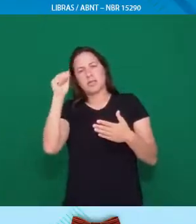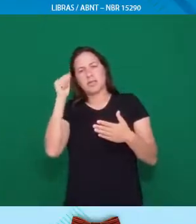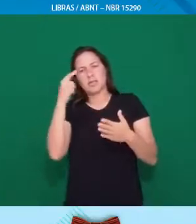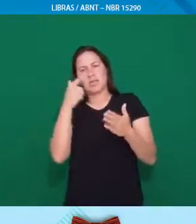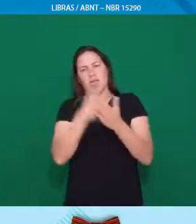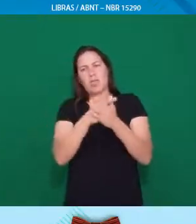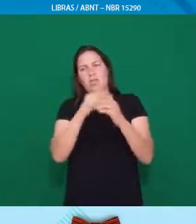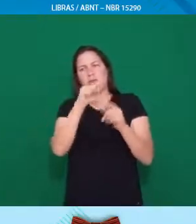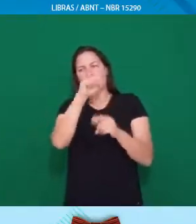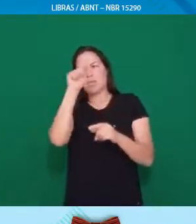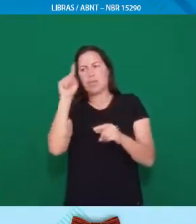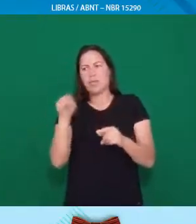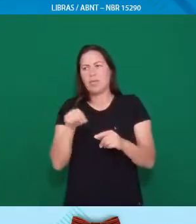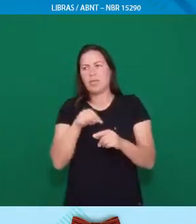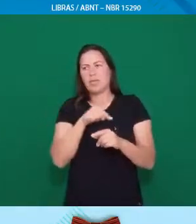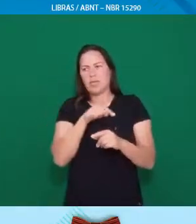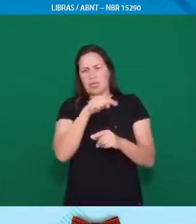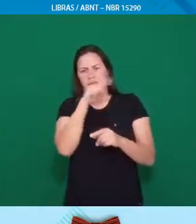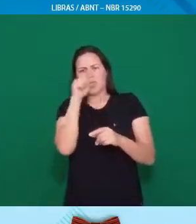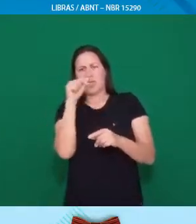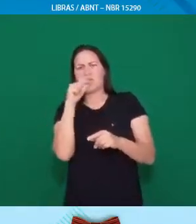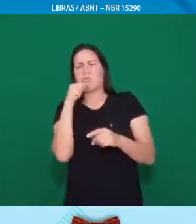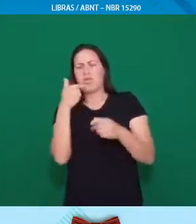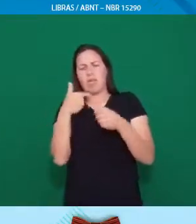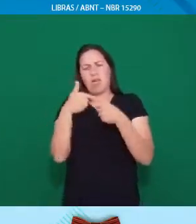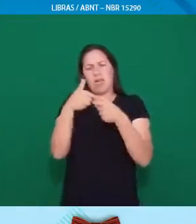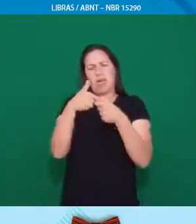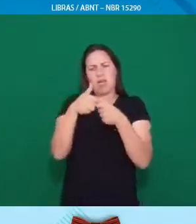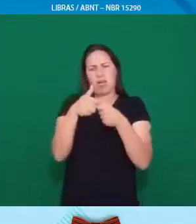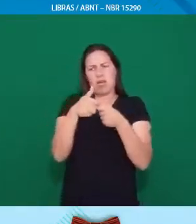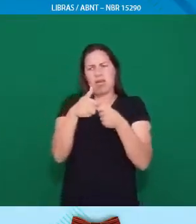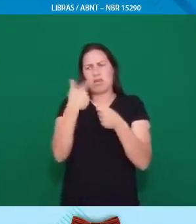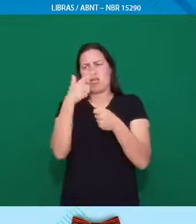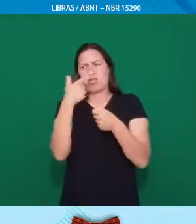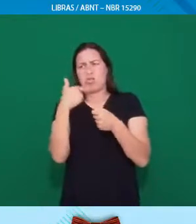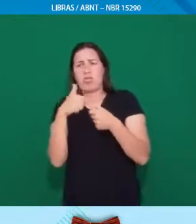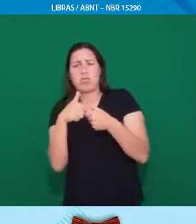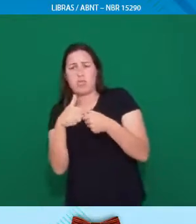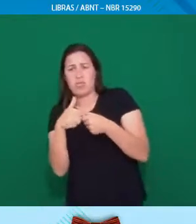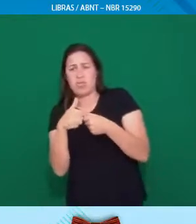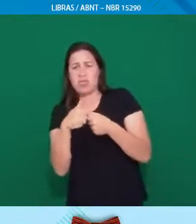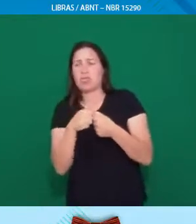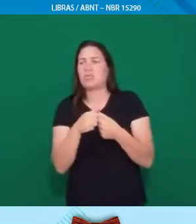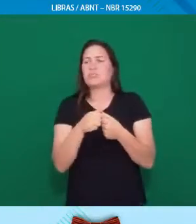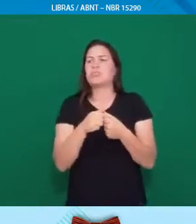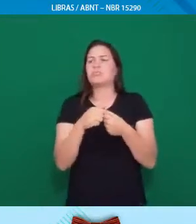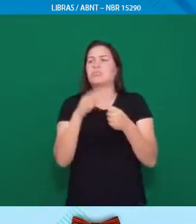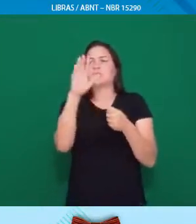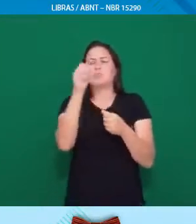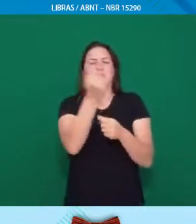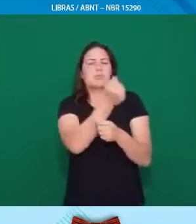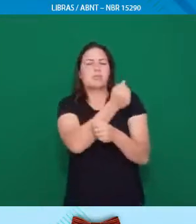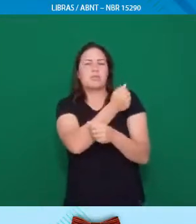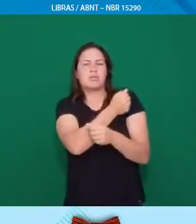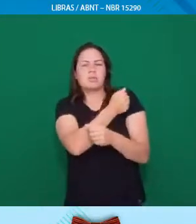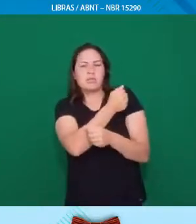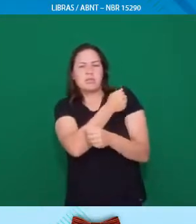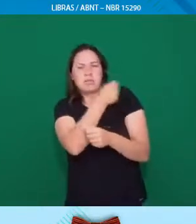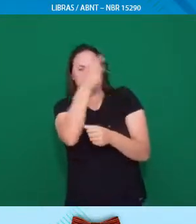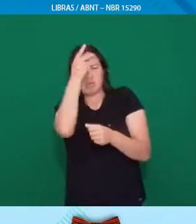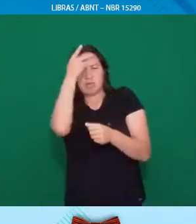a comprar pneu para ônibus comprar abastecer o ônibus porque não tinha dinheiro para abastecer ontem para buscar as crianças